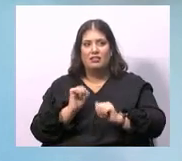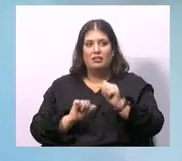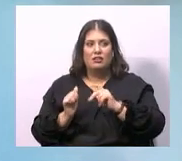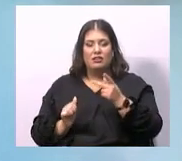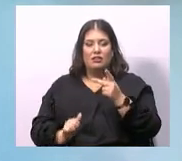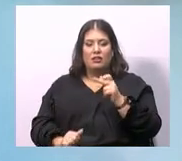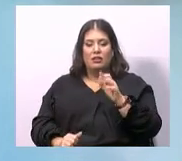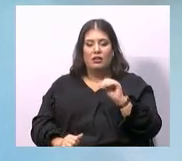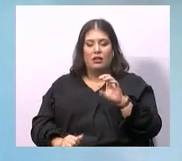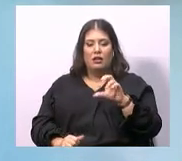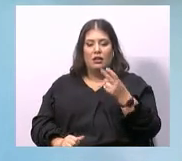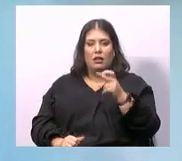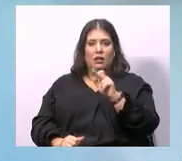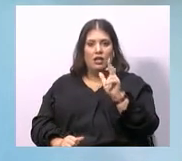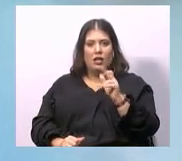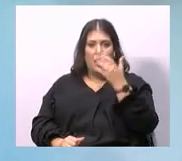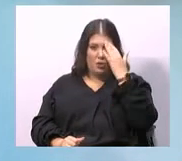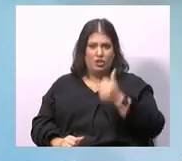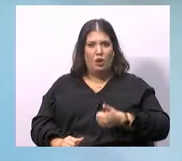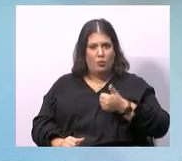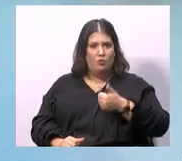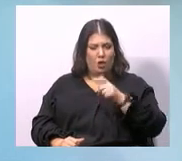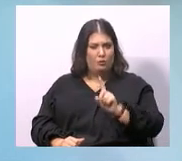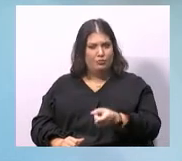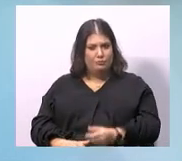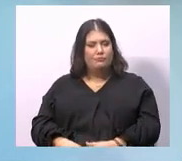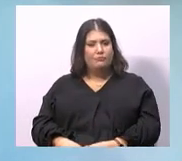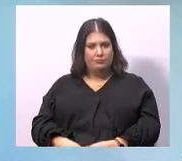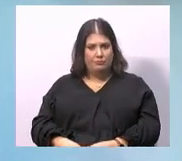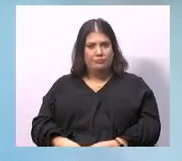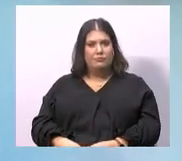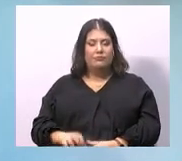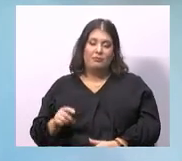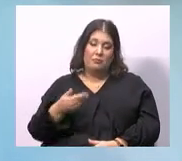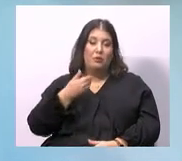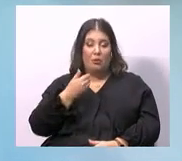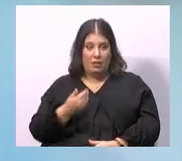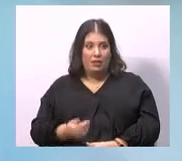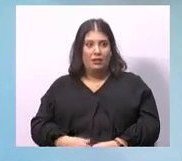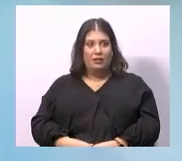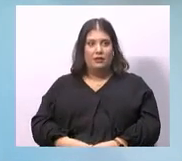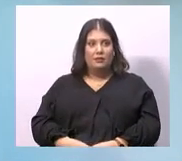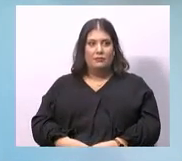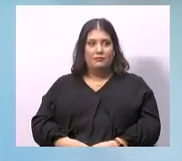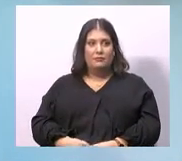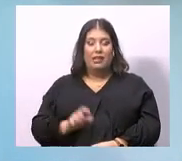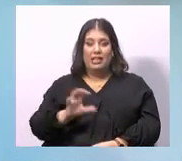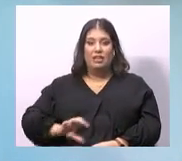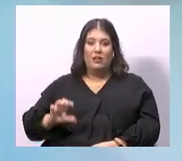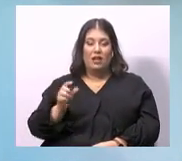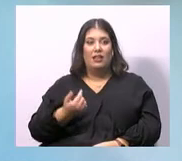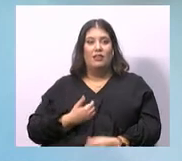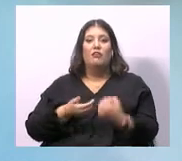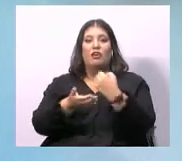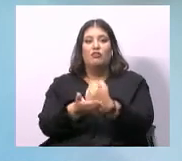Sr. Manuel. Eu acho que é o ideal para o seu caso, claramente. Está bem. Obrigado, Sr. Doutor. Obrigado. Acho que é desta maneira que lhe